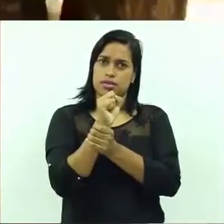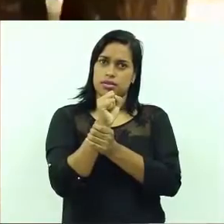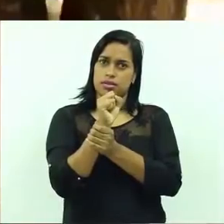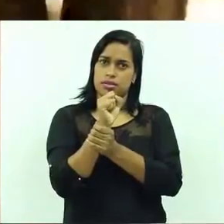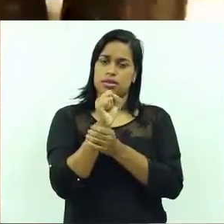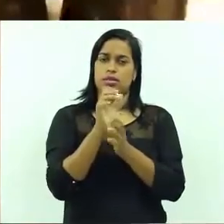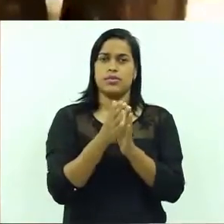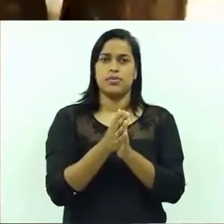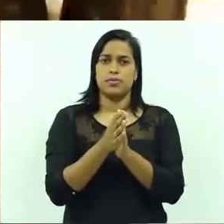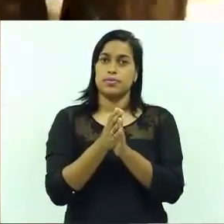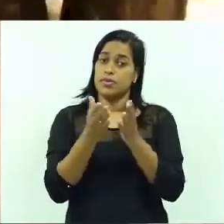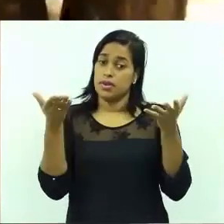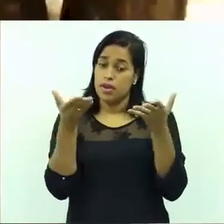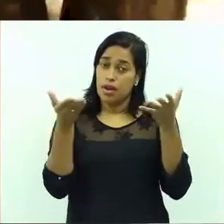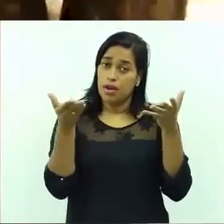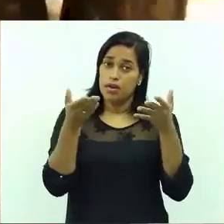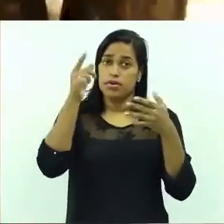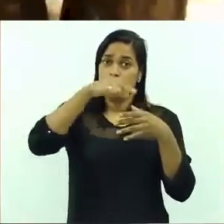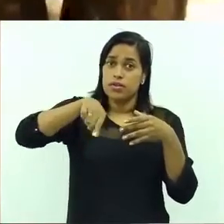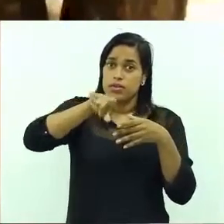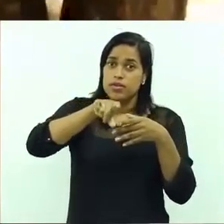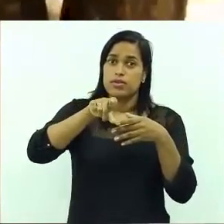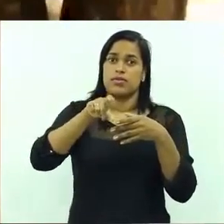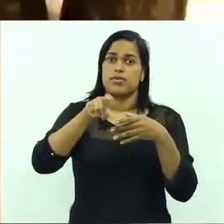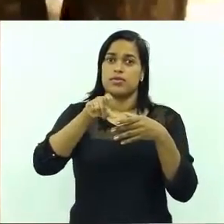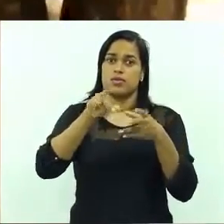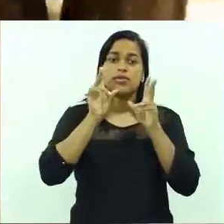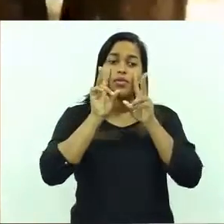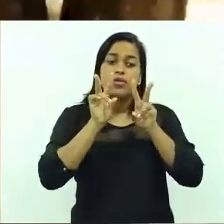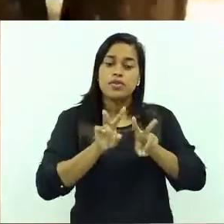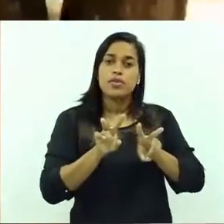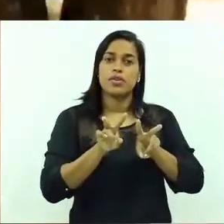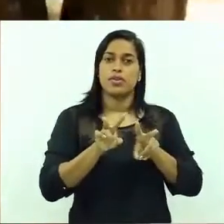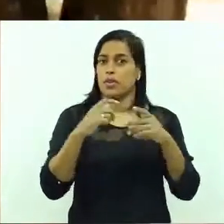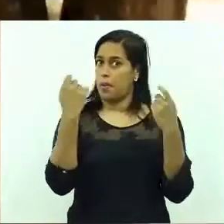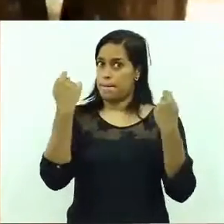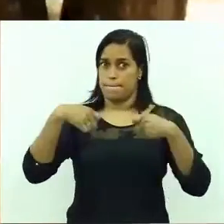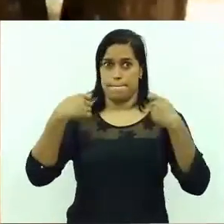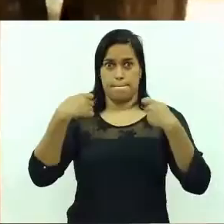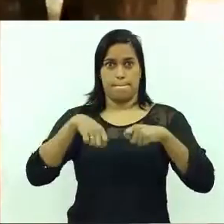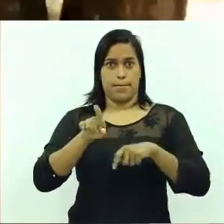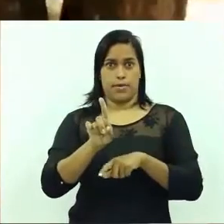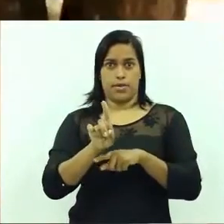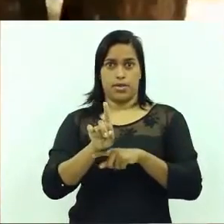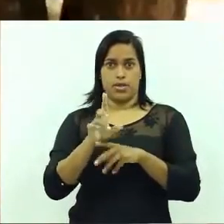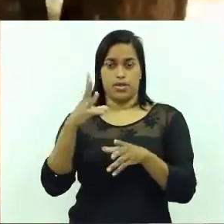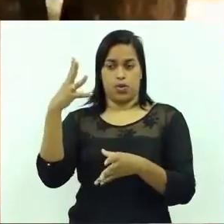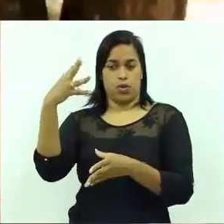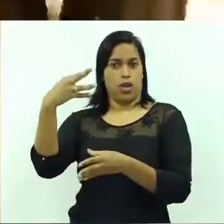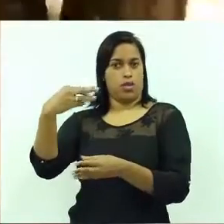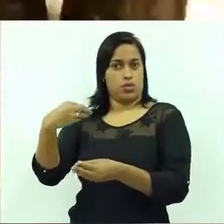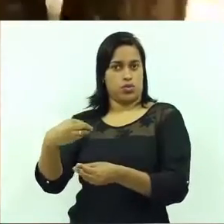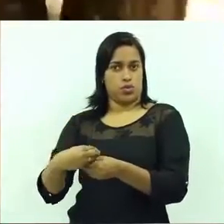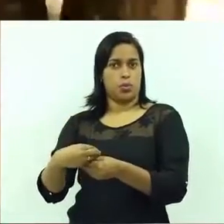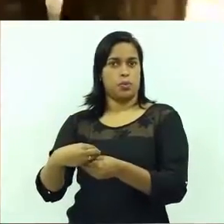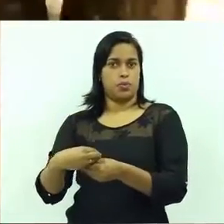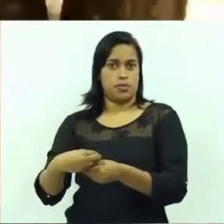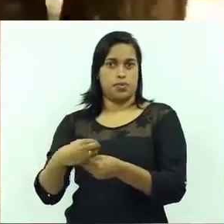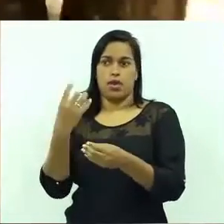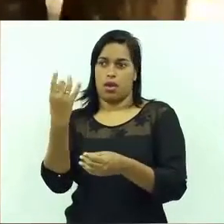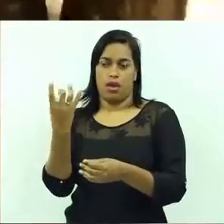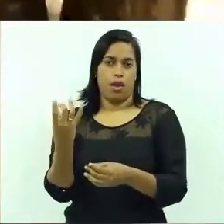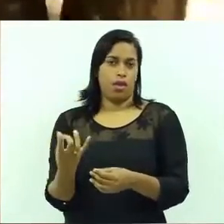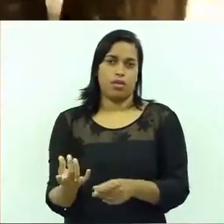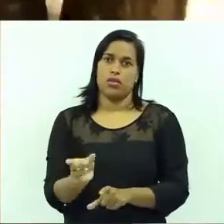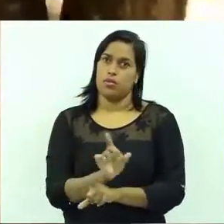nesse momento eu queria fazer uma ressalva para vocês. Vocês não precisam necessariamente resumir a esses itens que eu